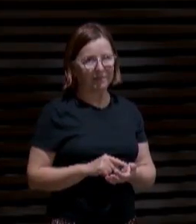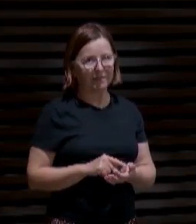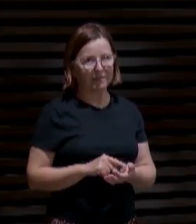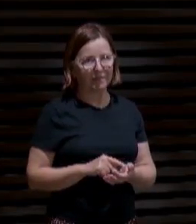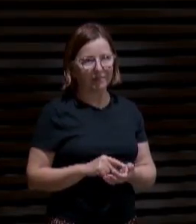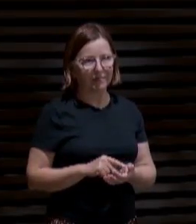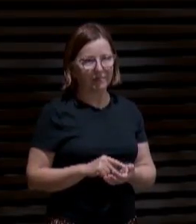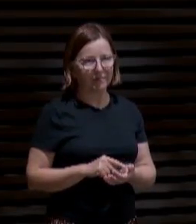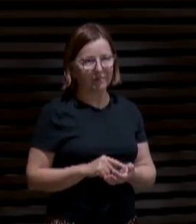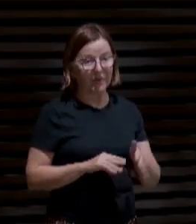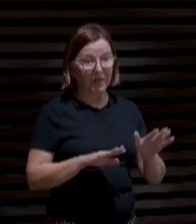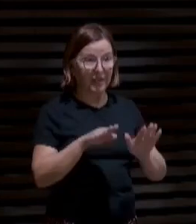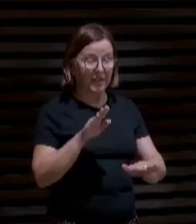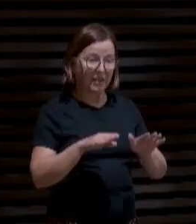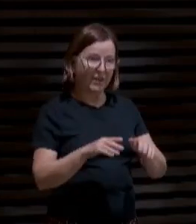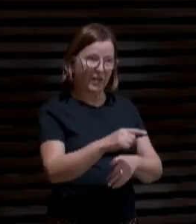E muitas vezes nós ficamos